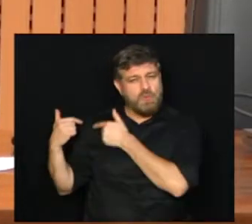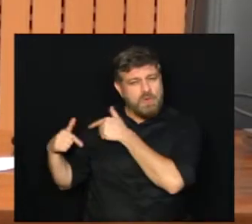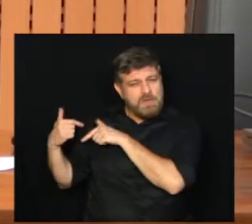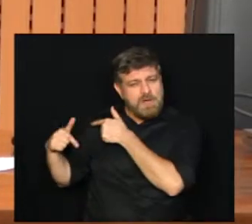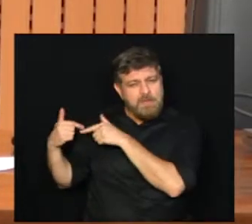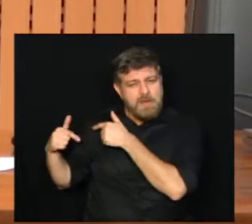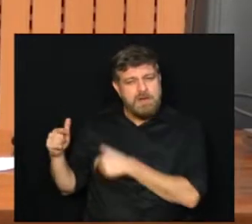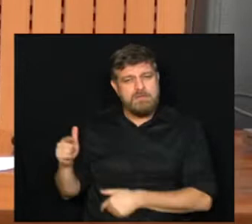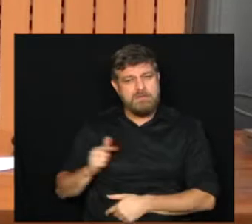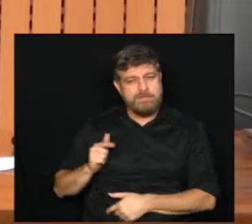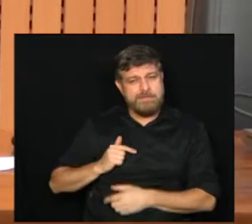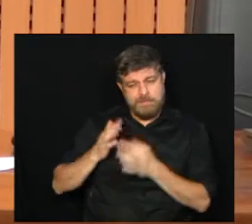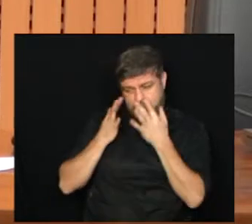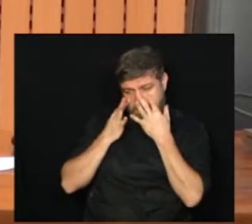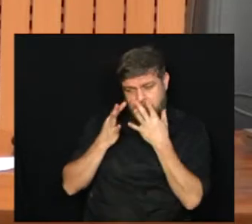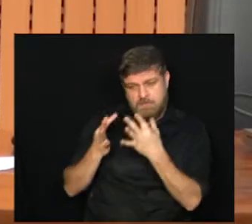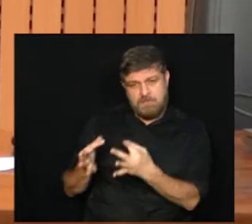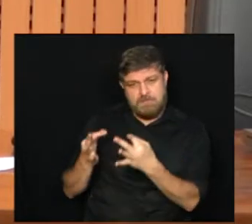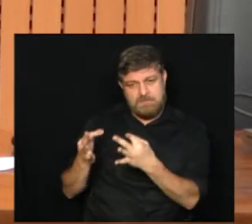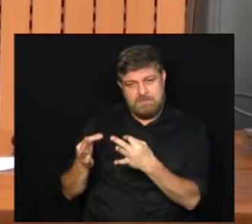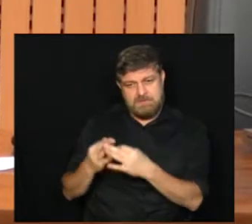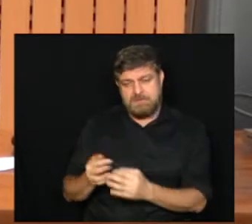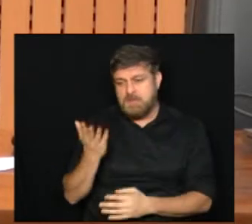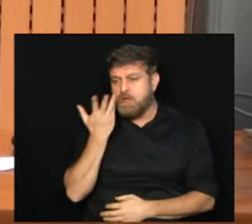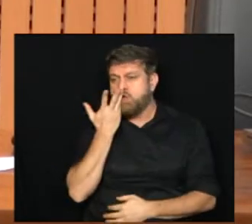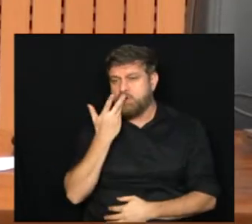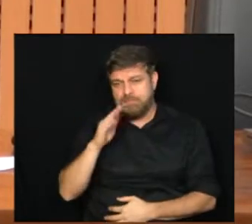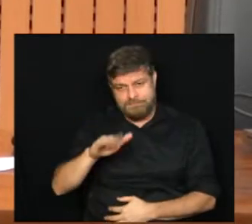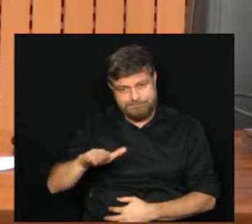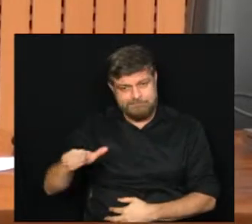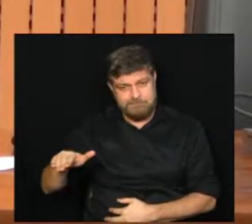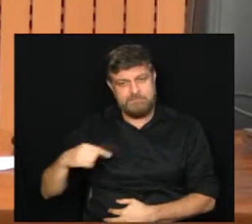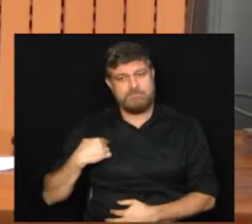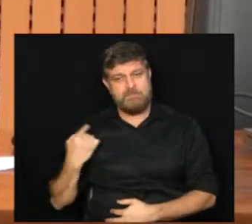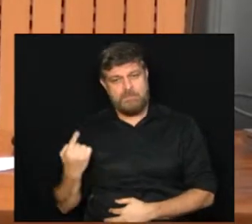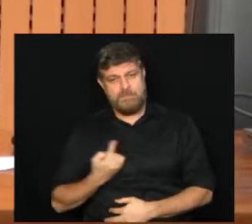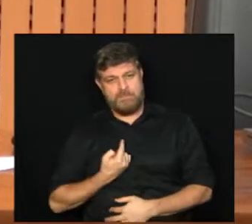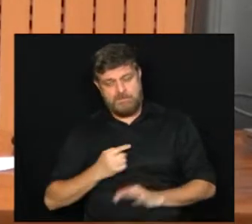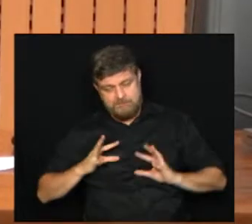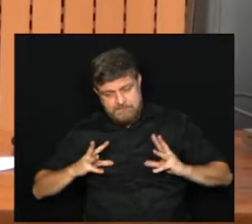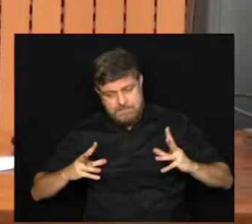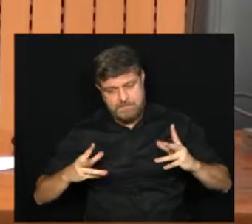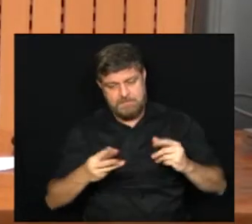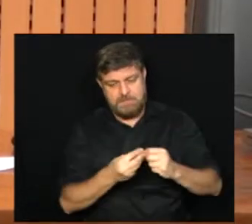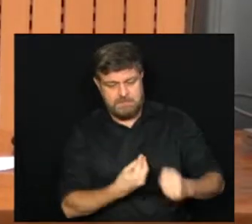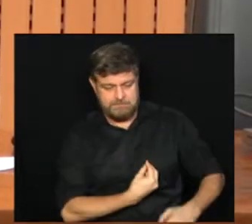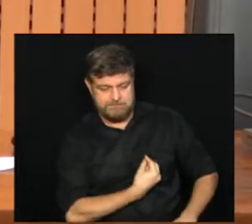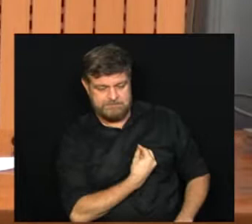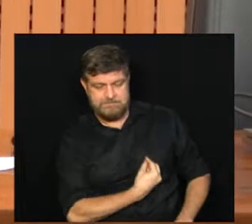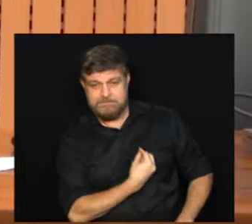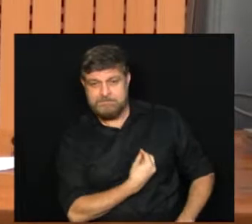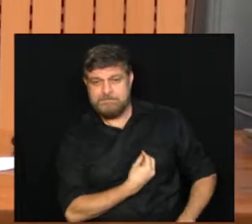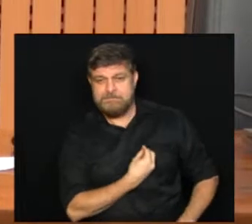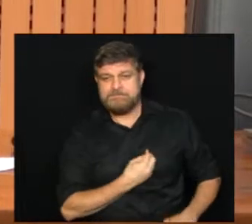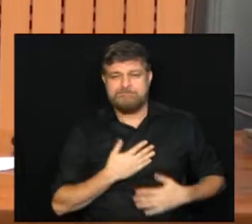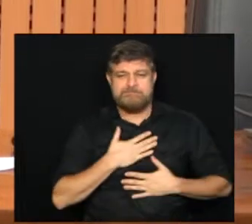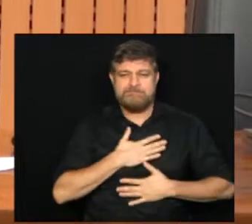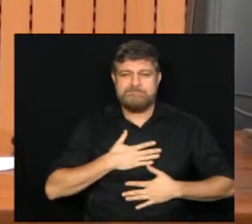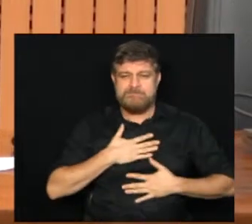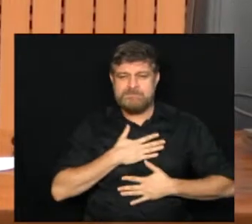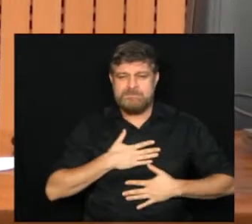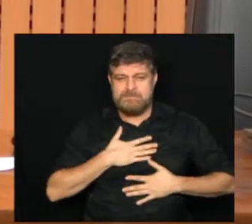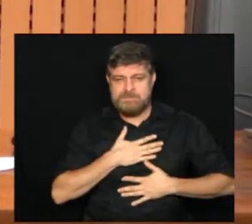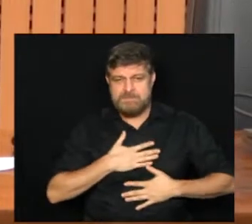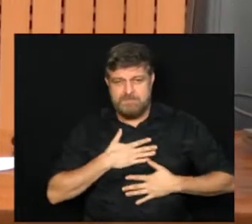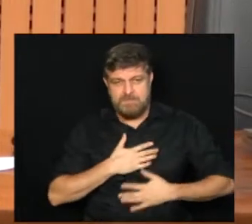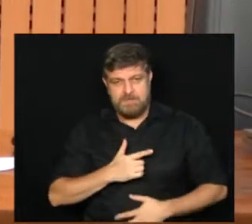atenção especial para o tema da primeira infância. Estamos aqui, todos com muita satisfação de